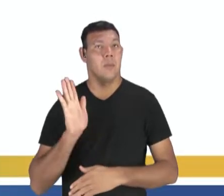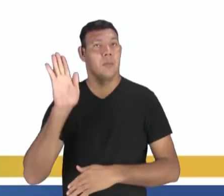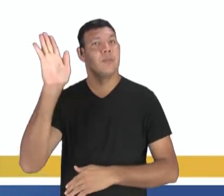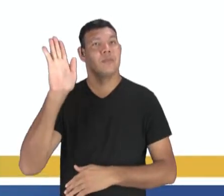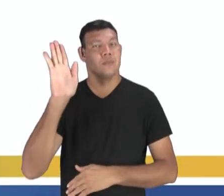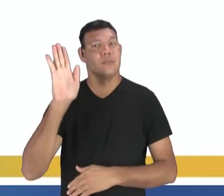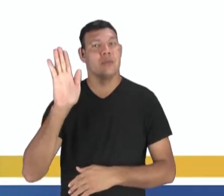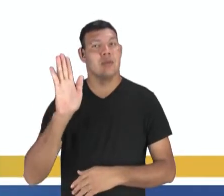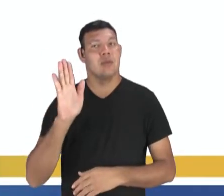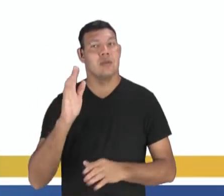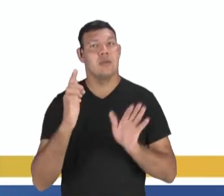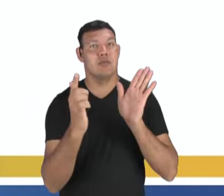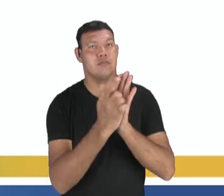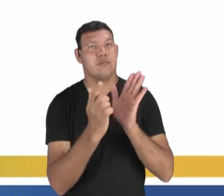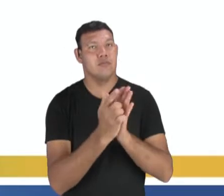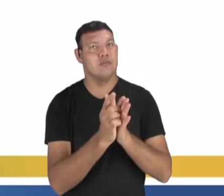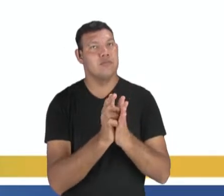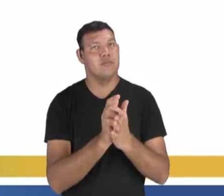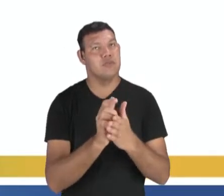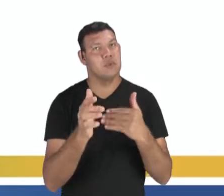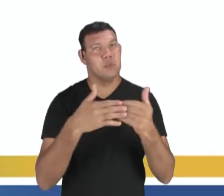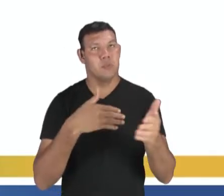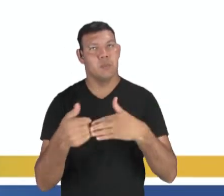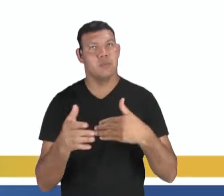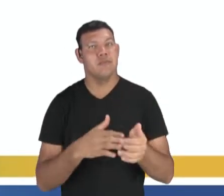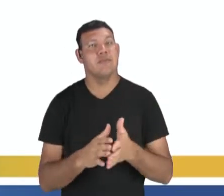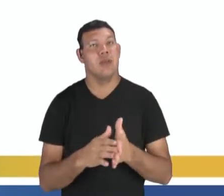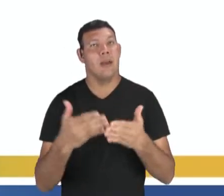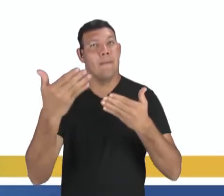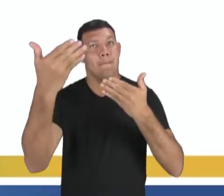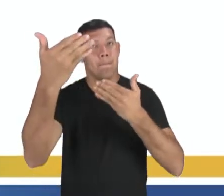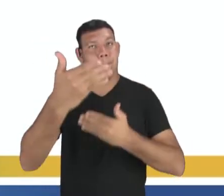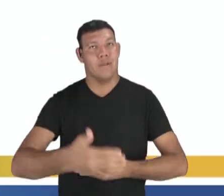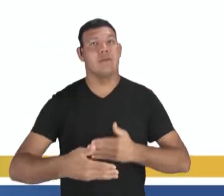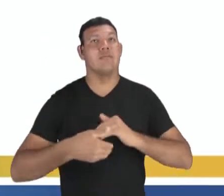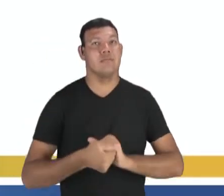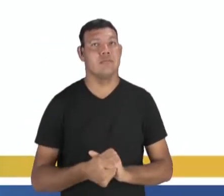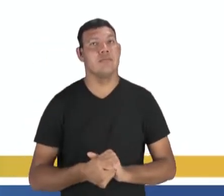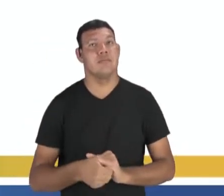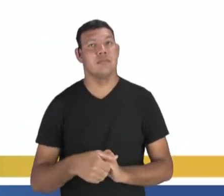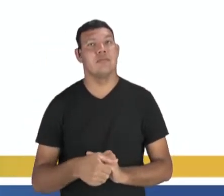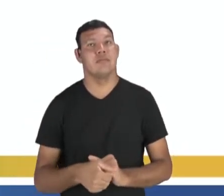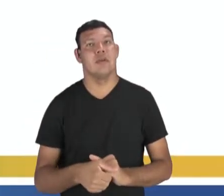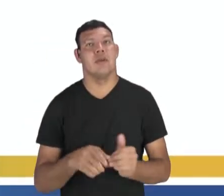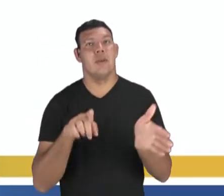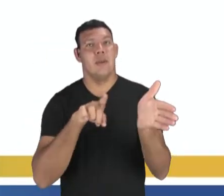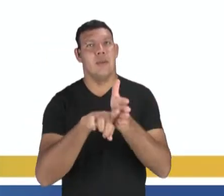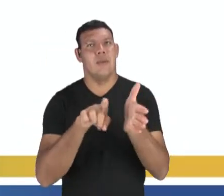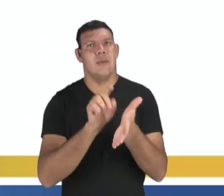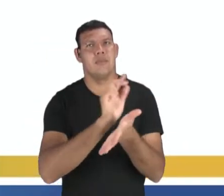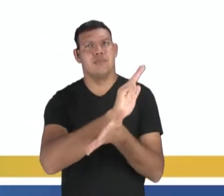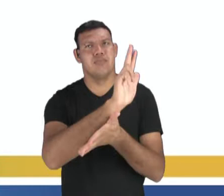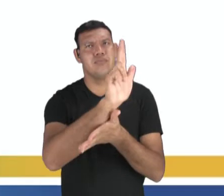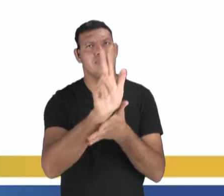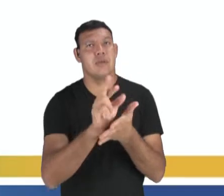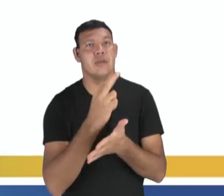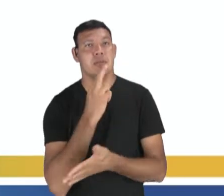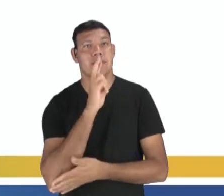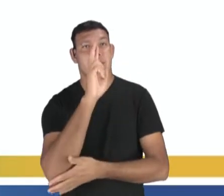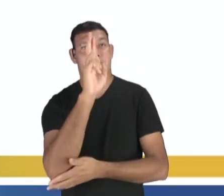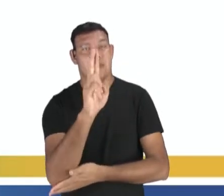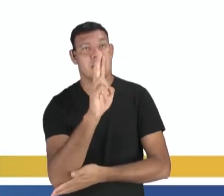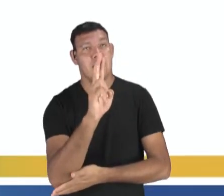cargo o teste consiste em uma série de perguntas cujas respostas deve